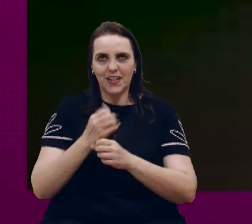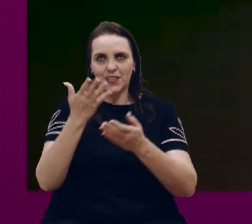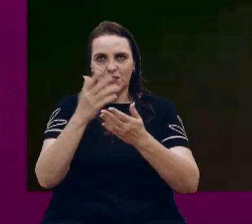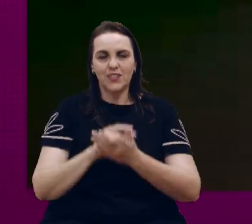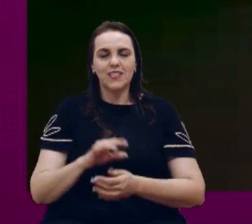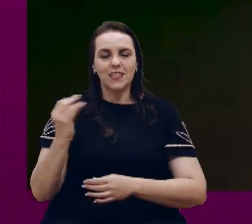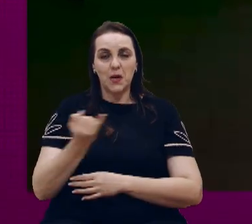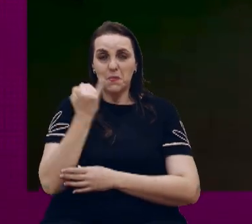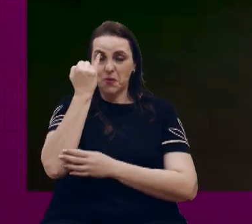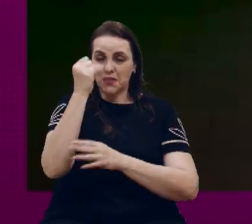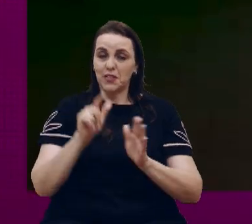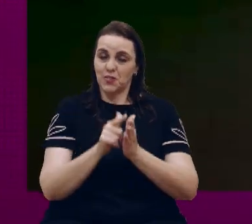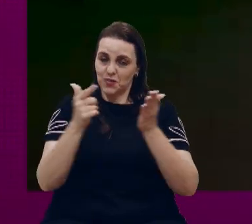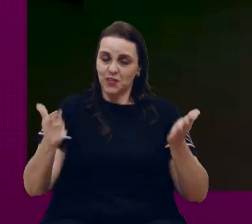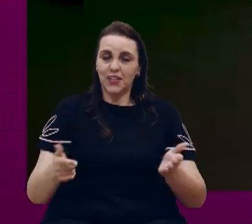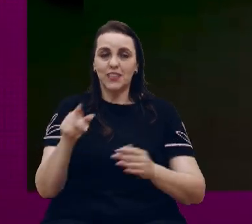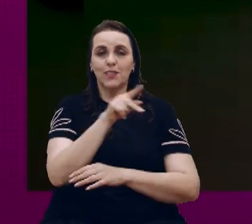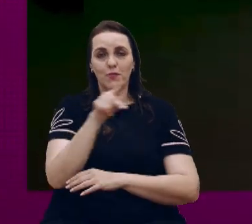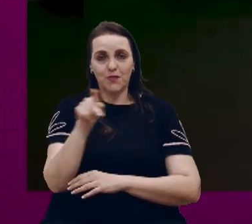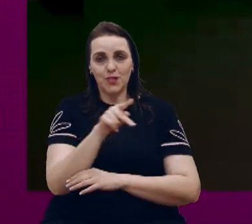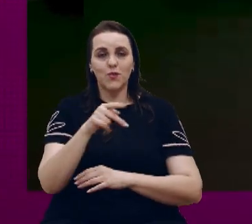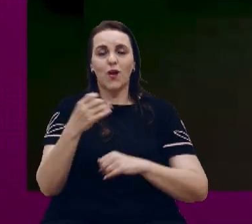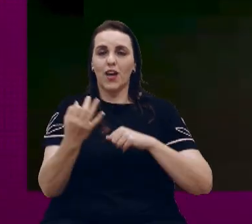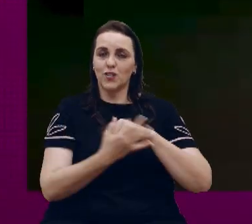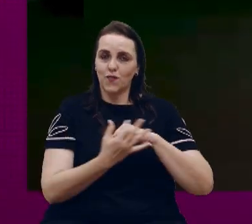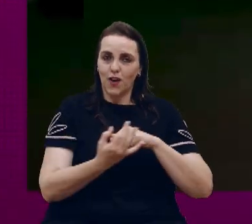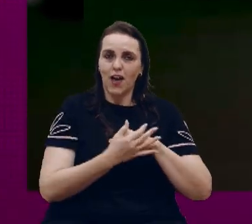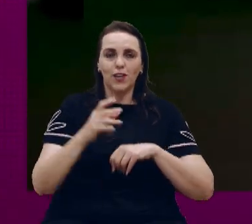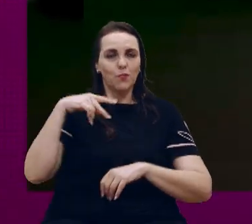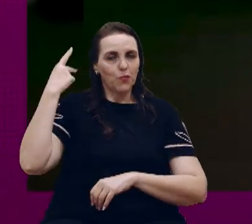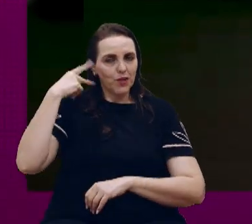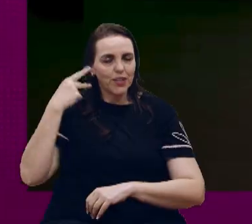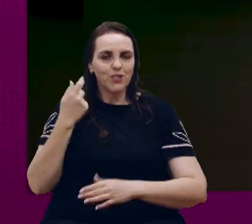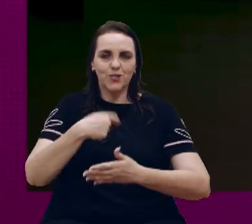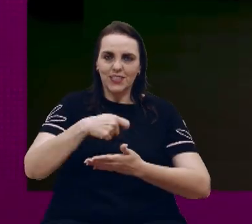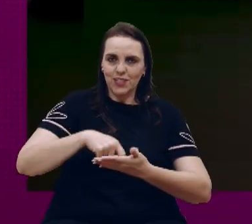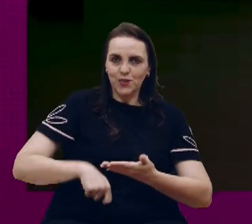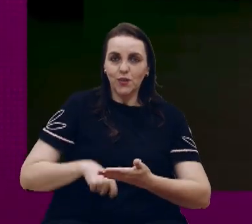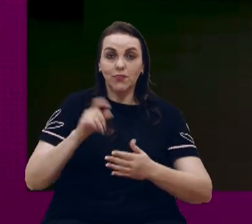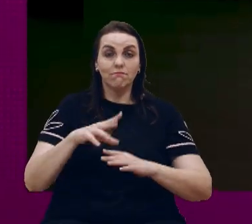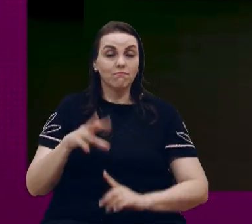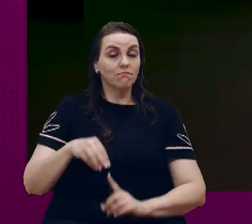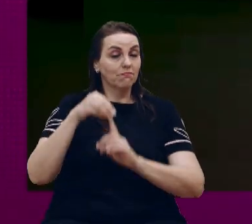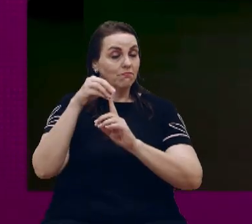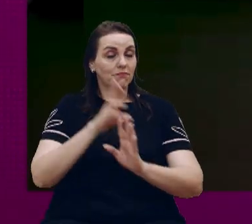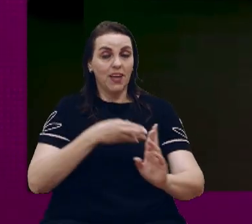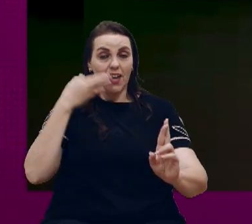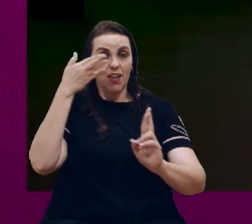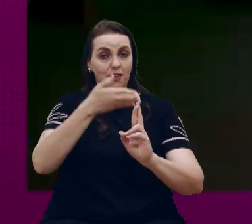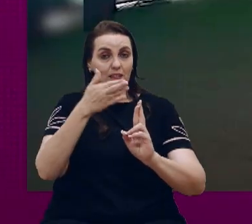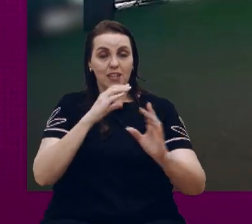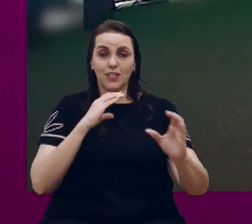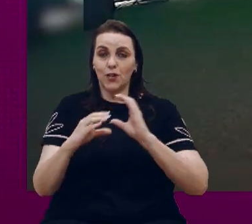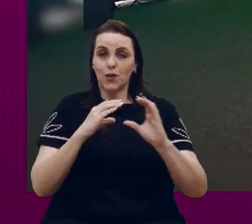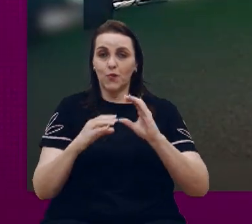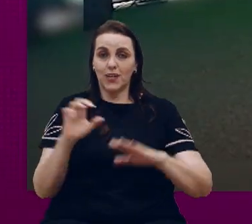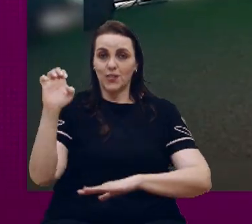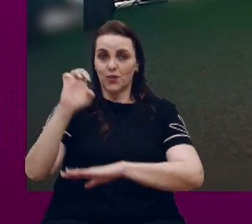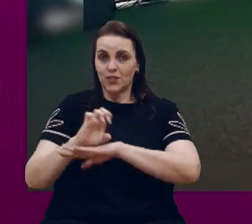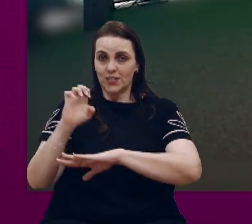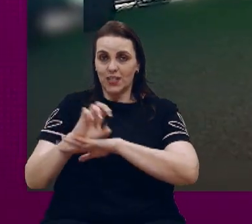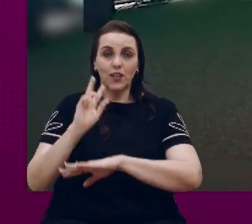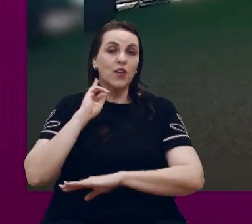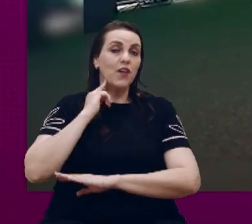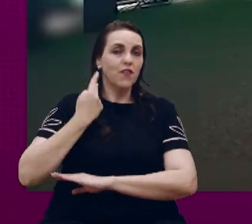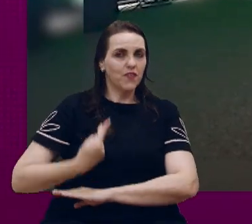como jornalista, professor, advogado, político e escritor, sendo uma das principais referências da comunicação no estado. Vânia é servidora